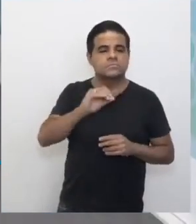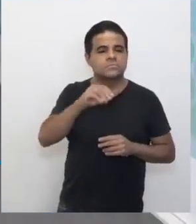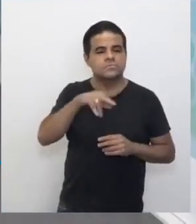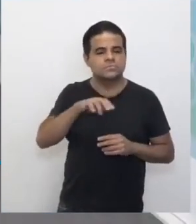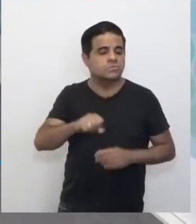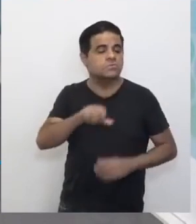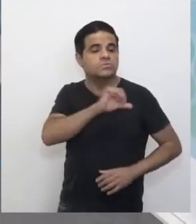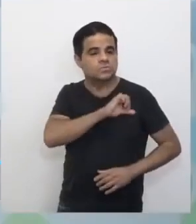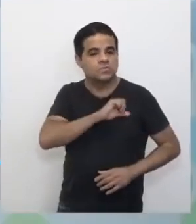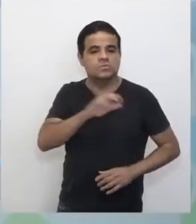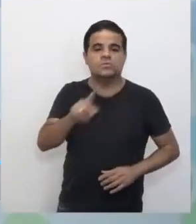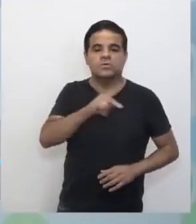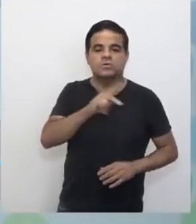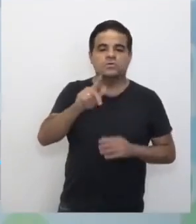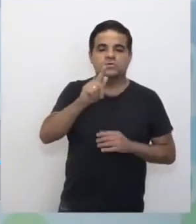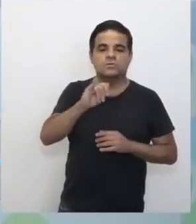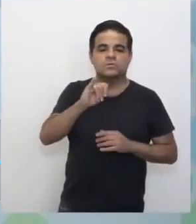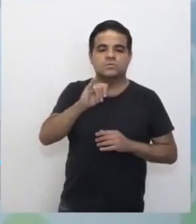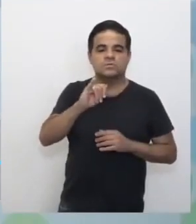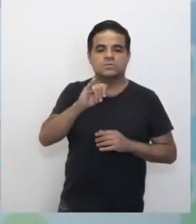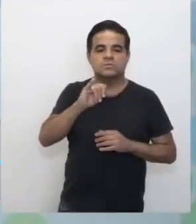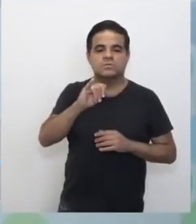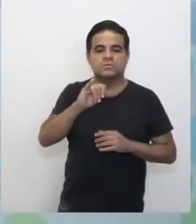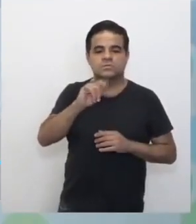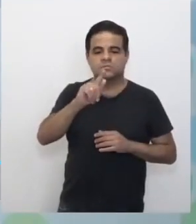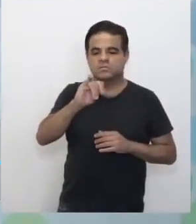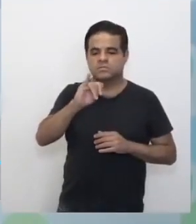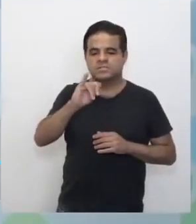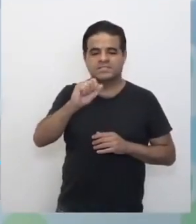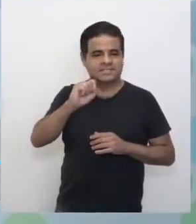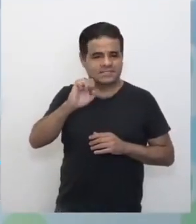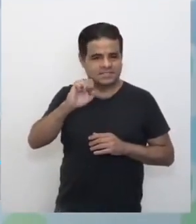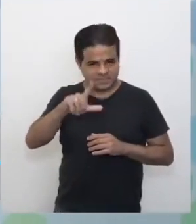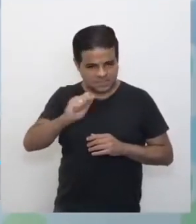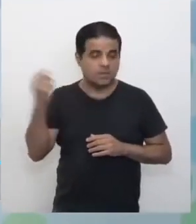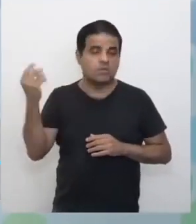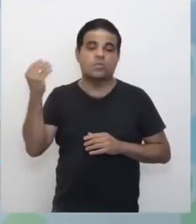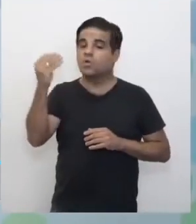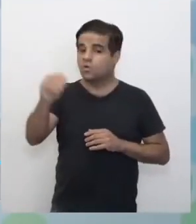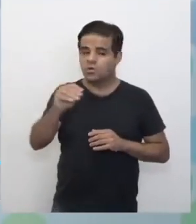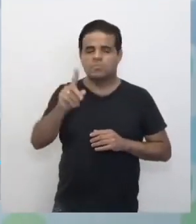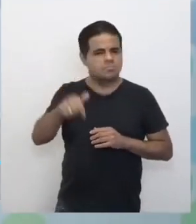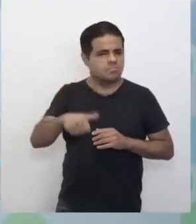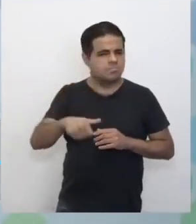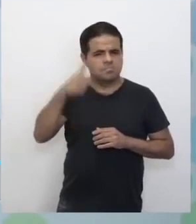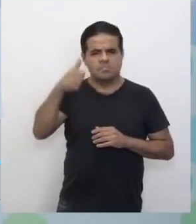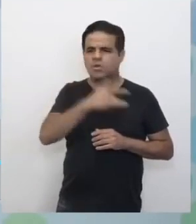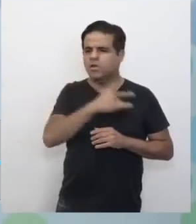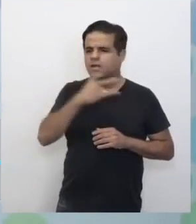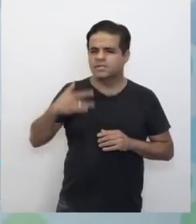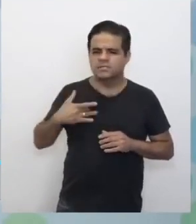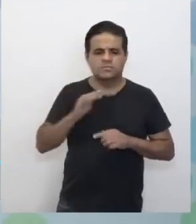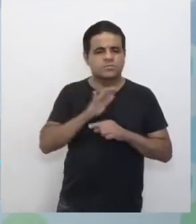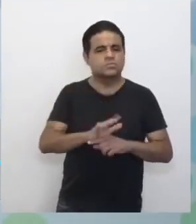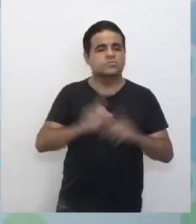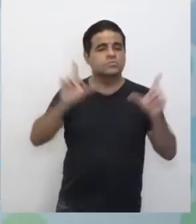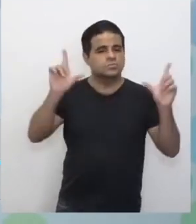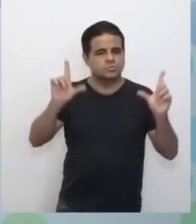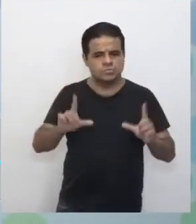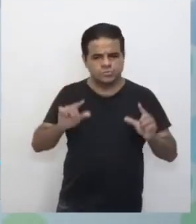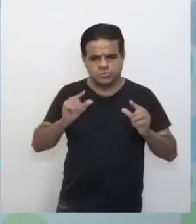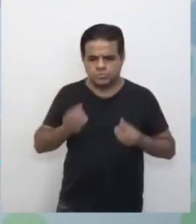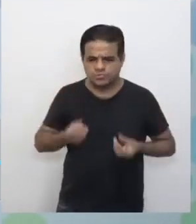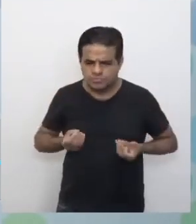ano, da professora Gisela, coloca assim: melhora muito a saúde e diminui a